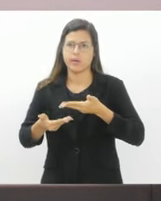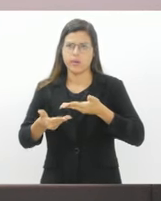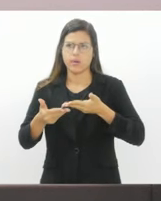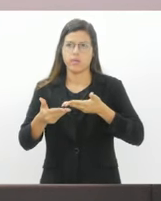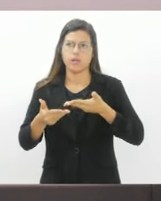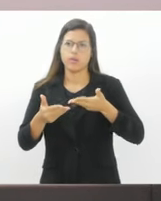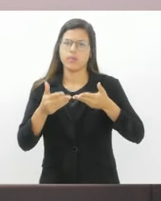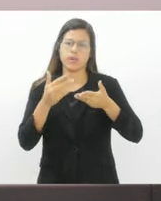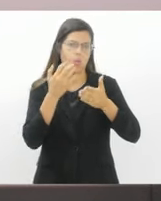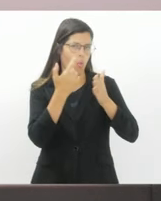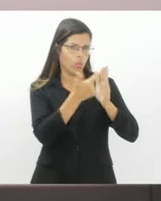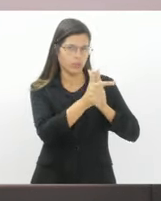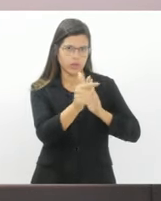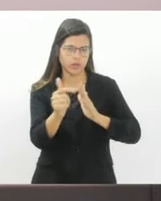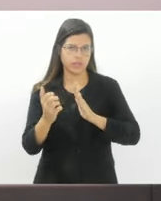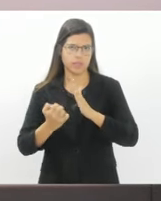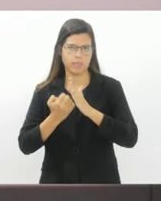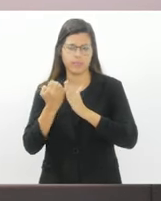fornecedores